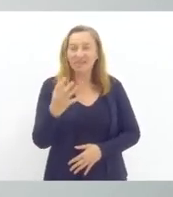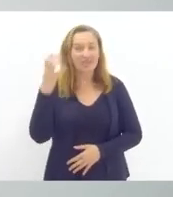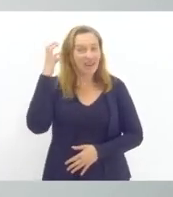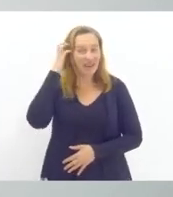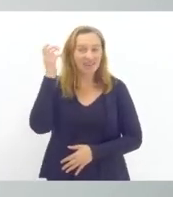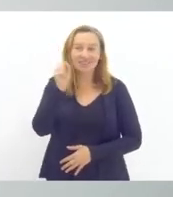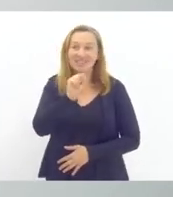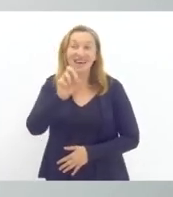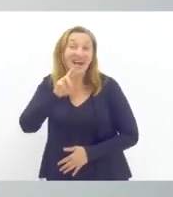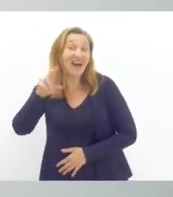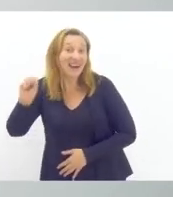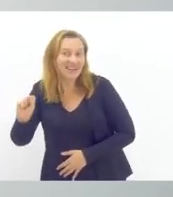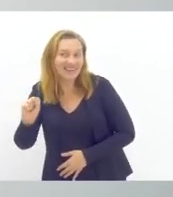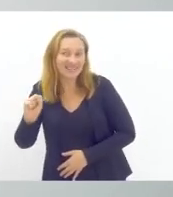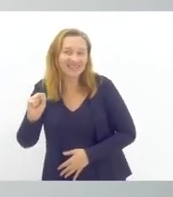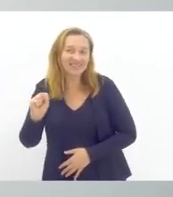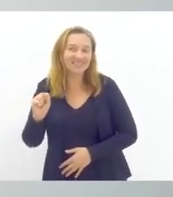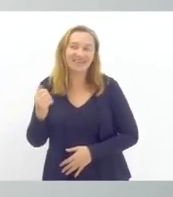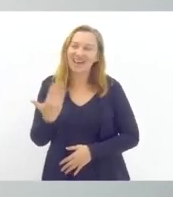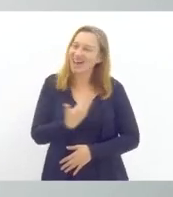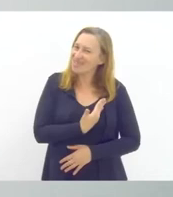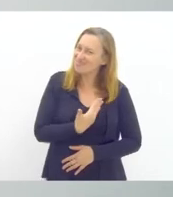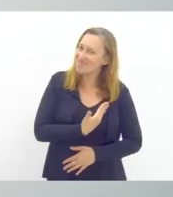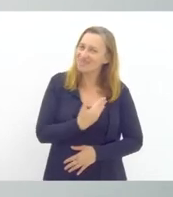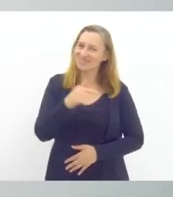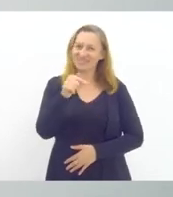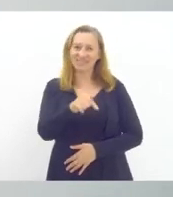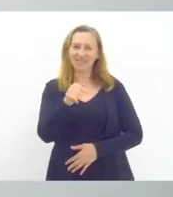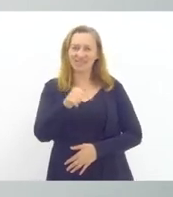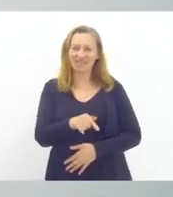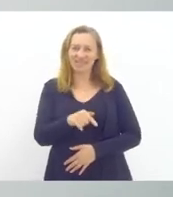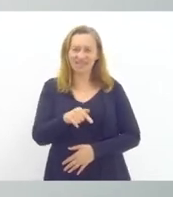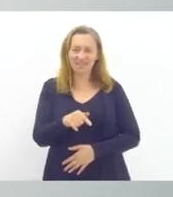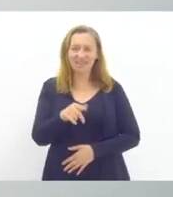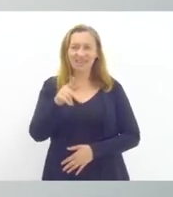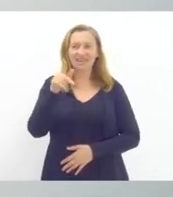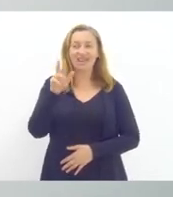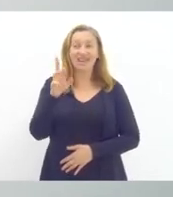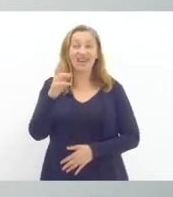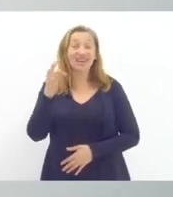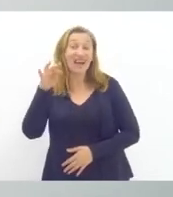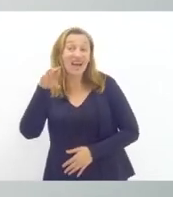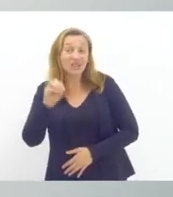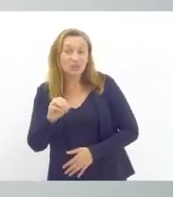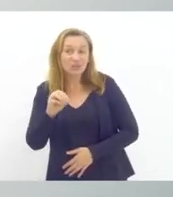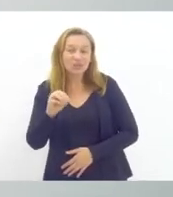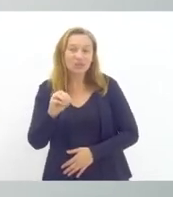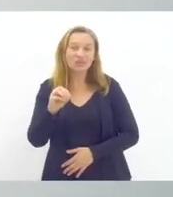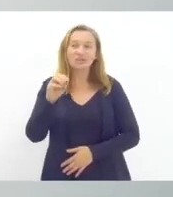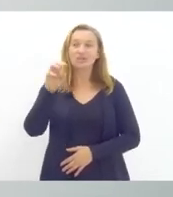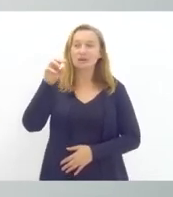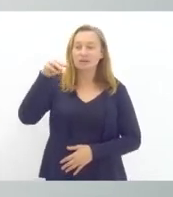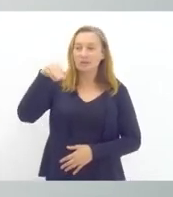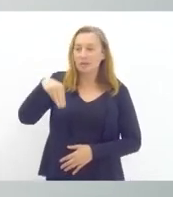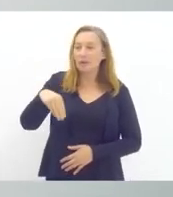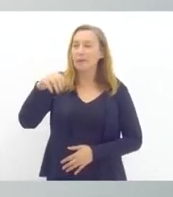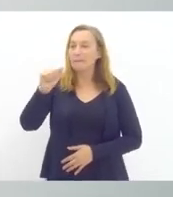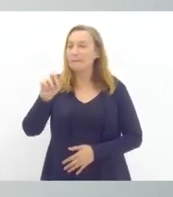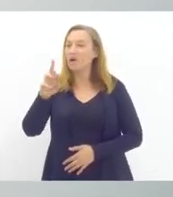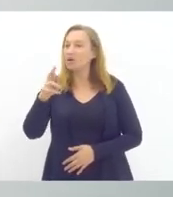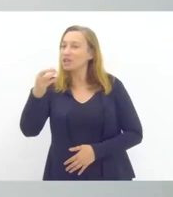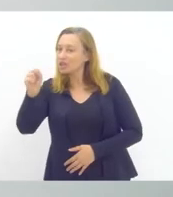Saara aos companheiros que aqui estão Ledo Miranda Renato Alves Maurício Monteiro